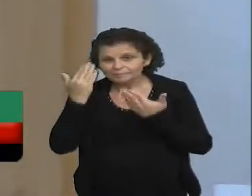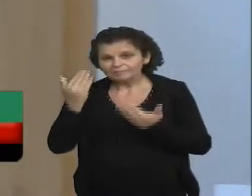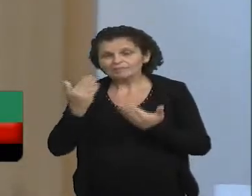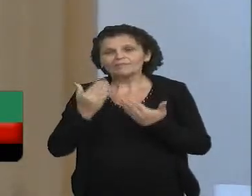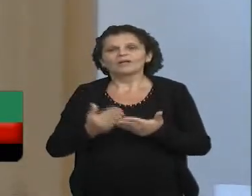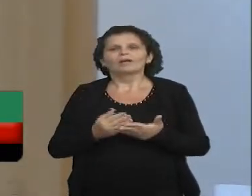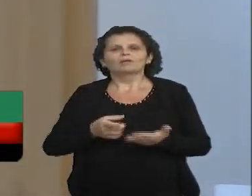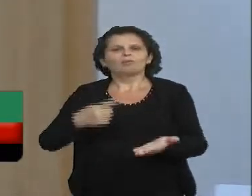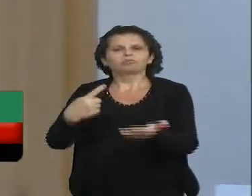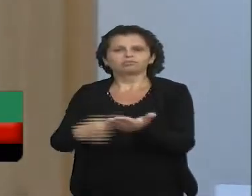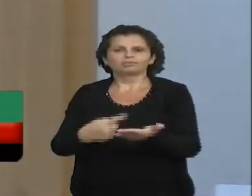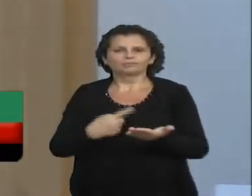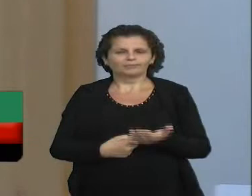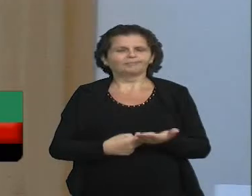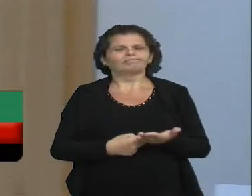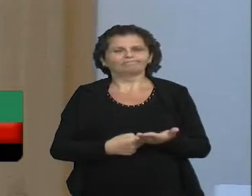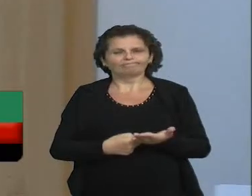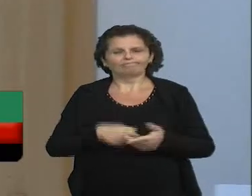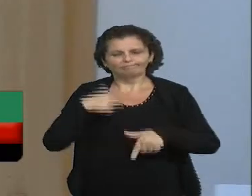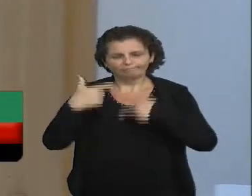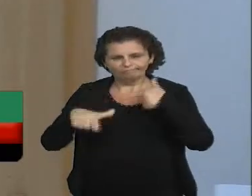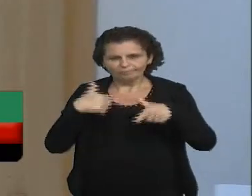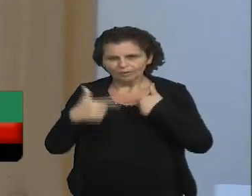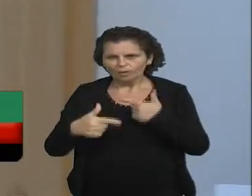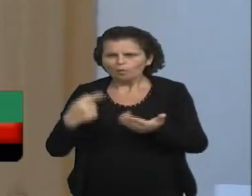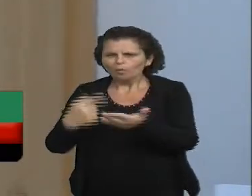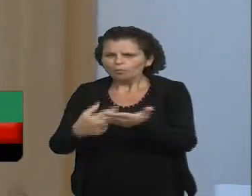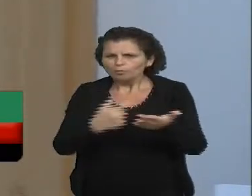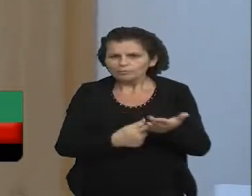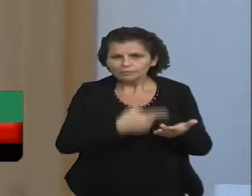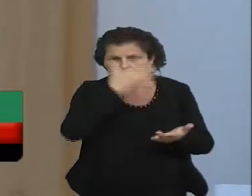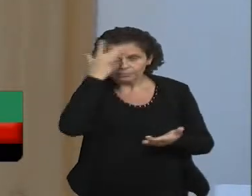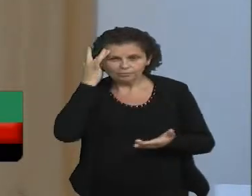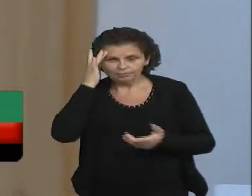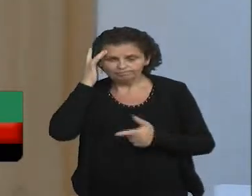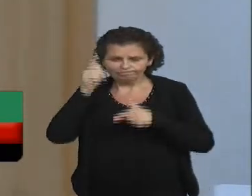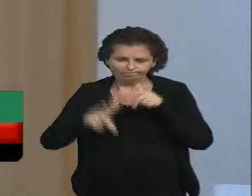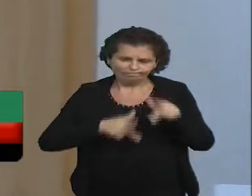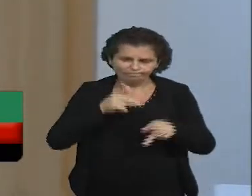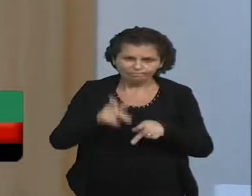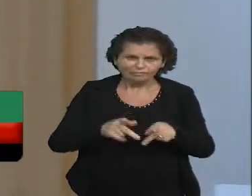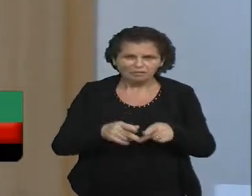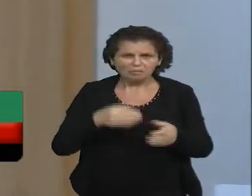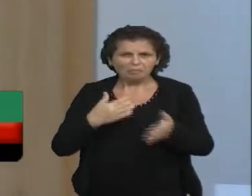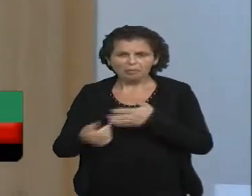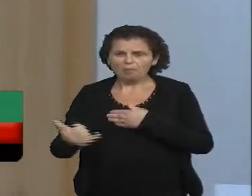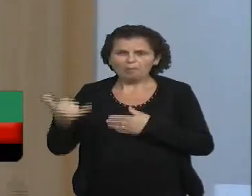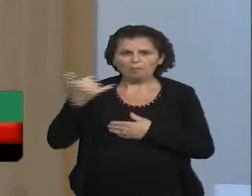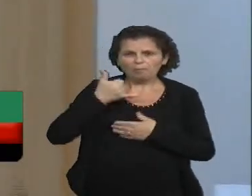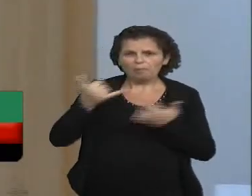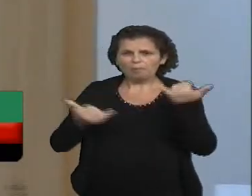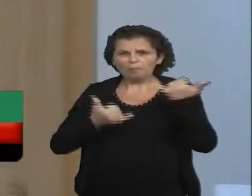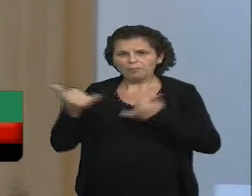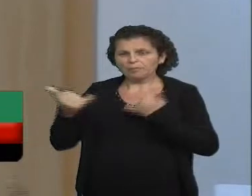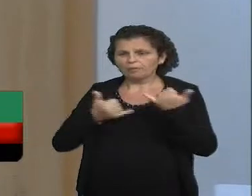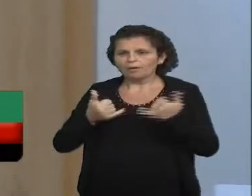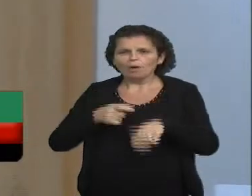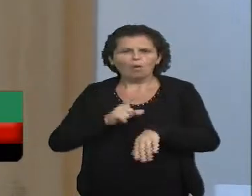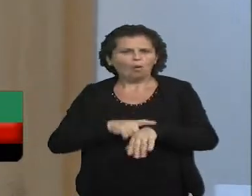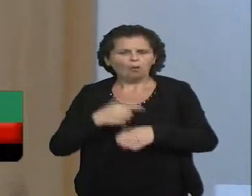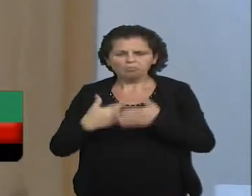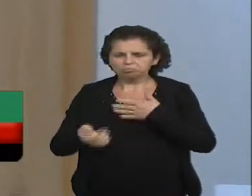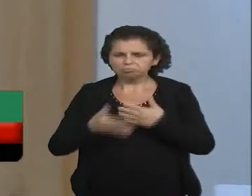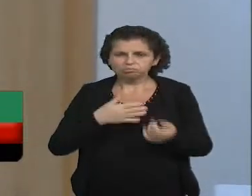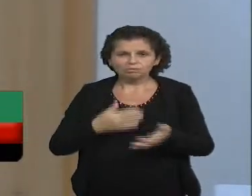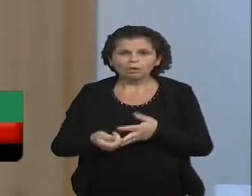esse compromisso com o trabalho, compromisso com as pessoas. Independente de quem faz contato com ele, o horário,